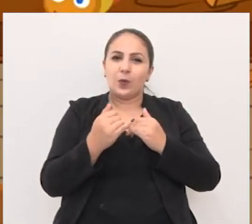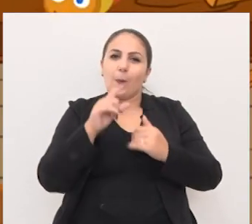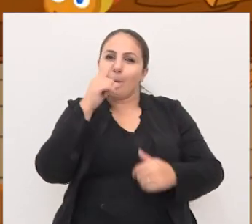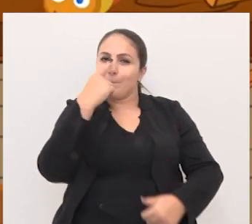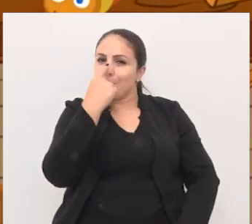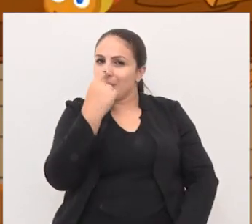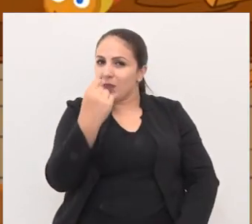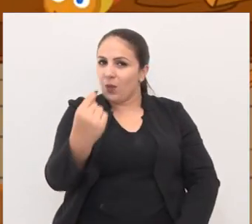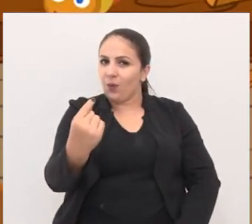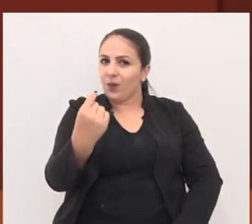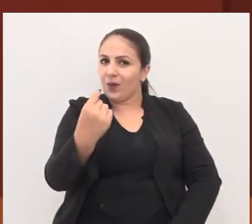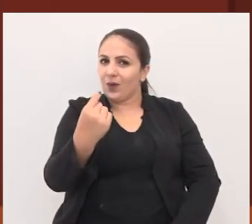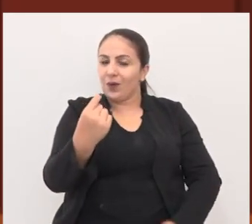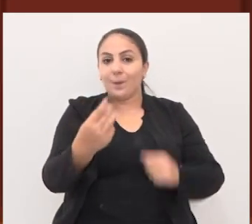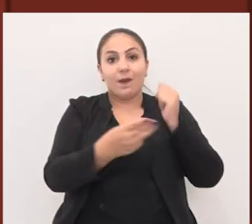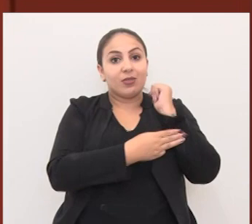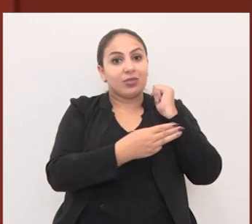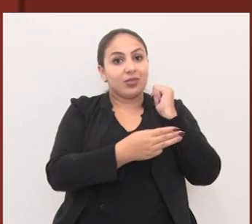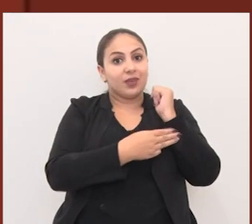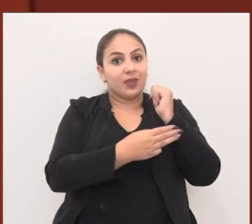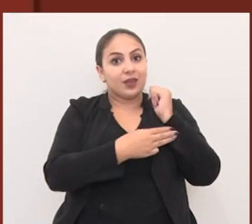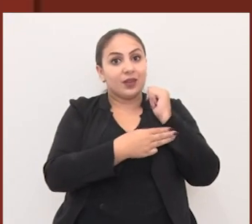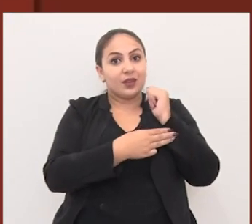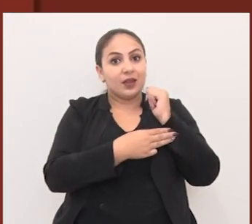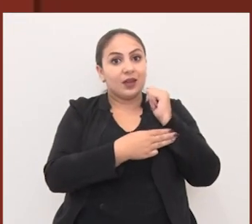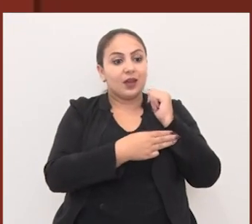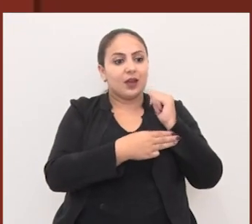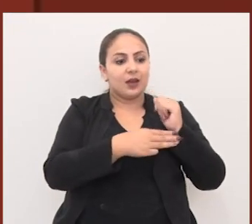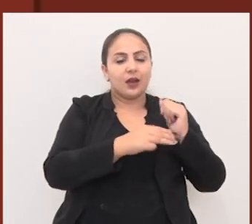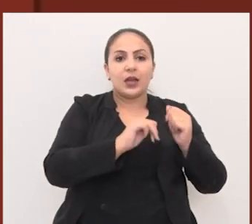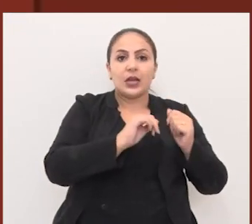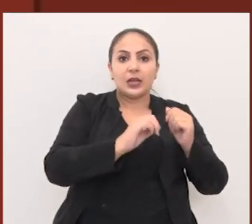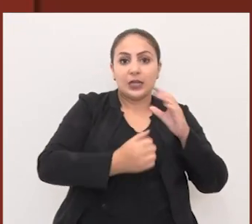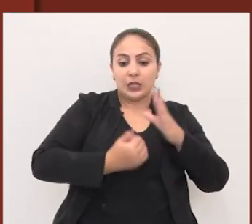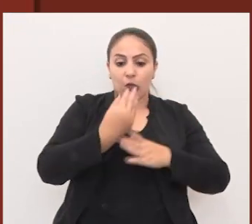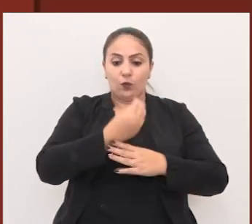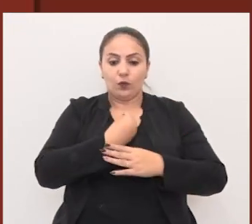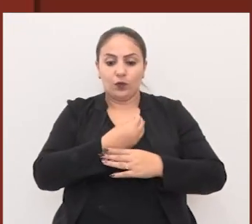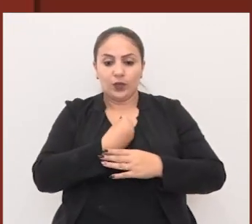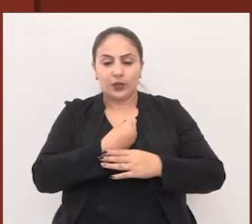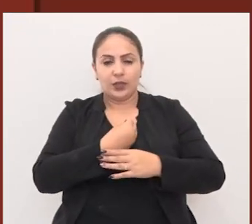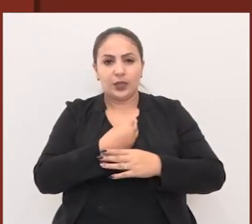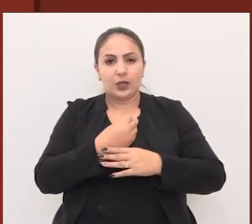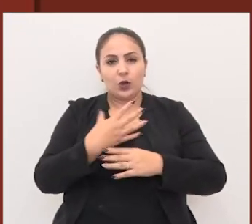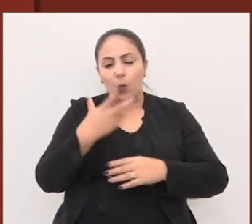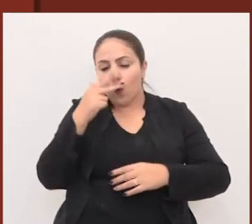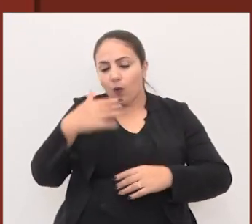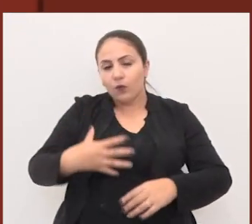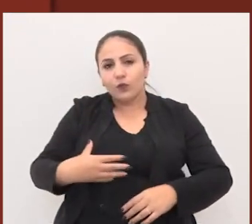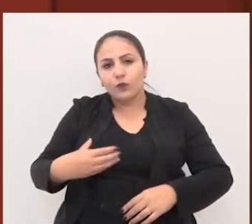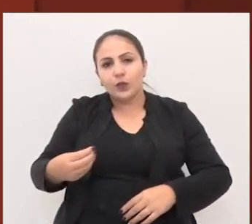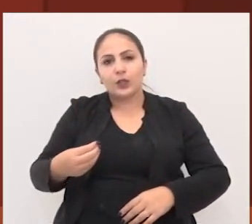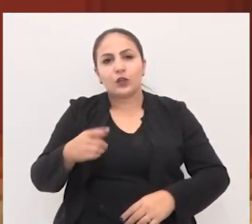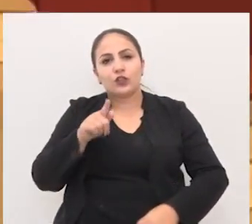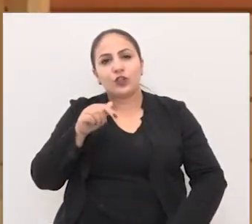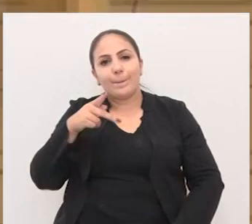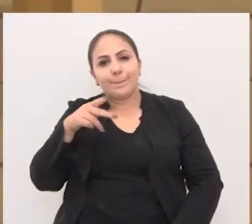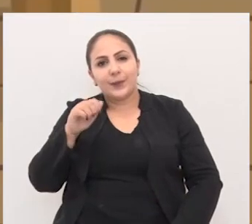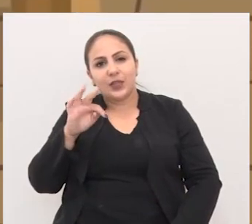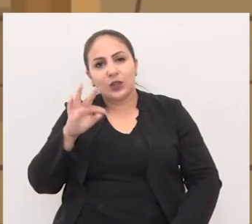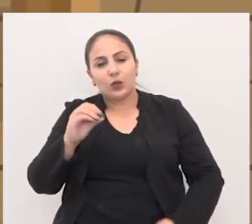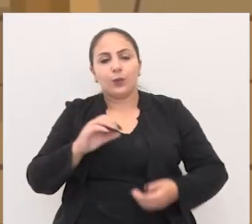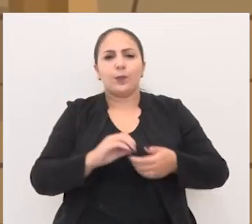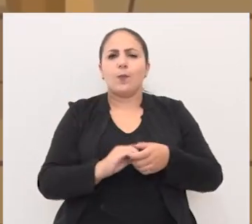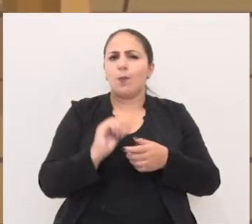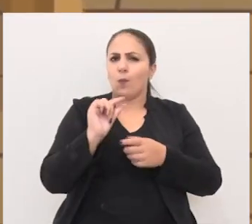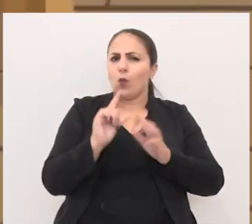de madeira que criou vida e foi tratado como filho pelo carpinteiro Gepeto. Pouco